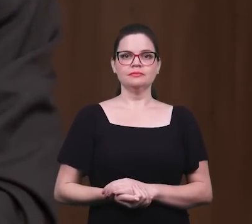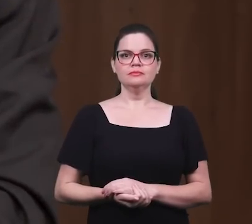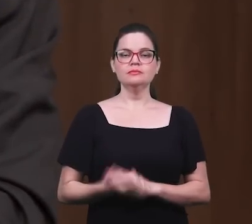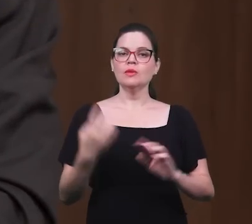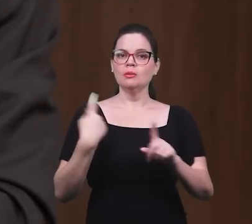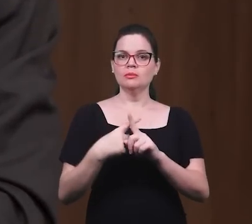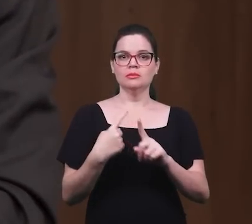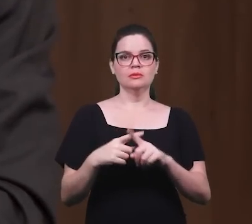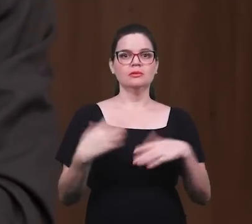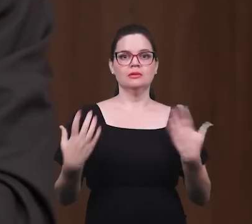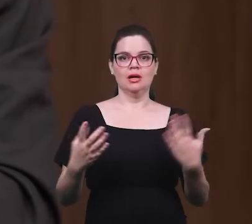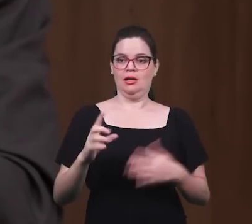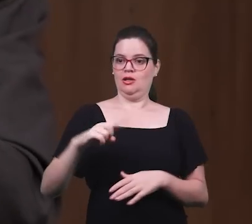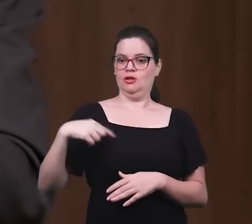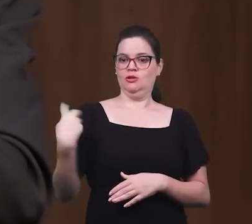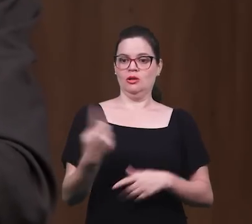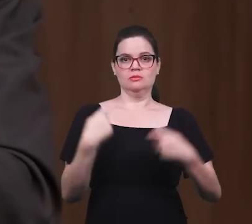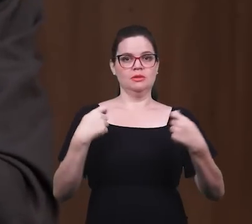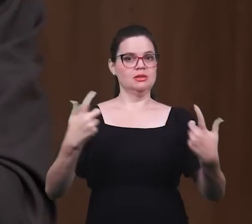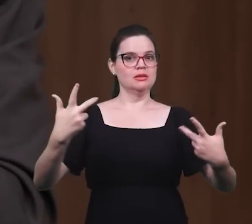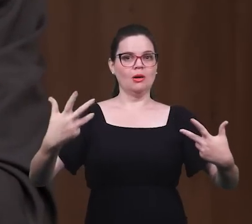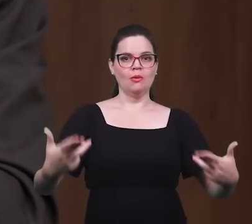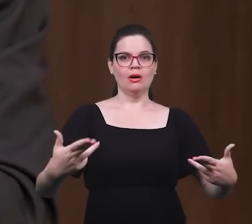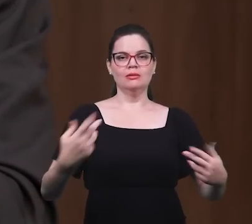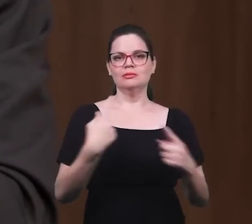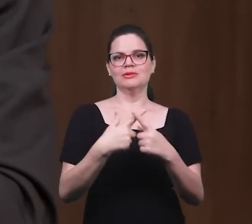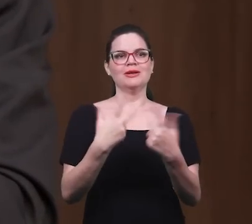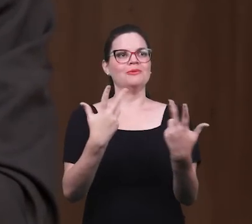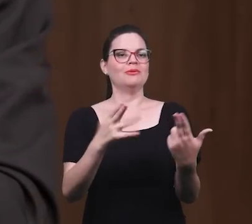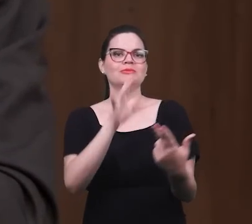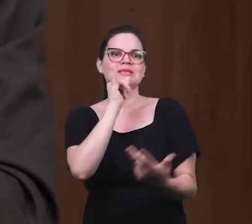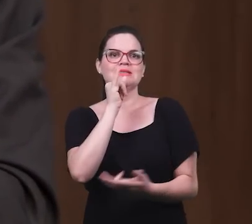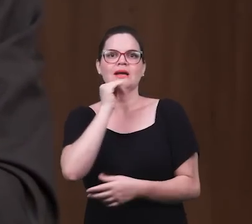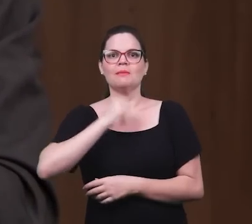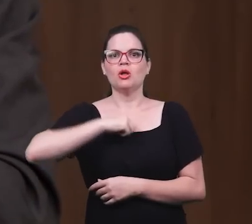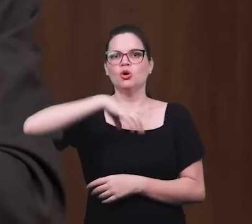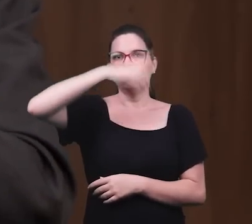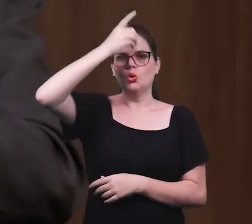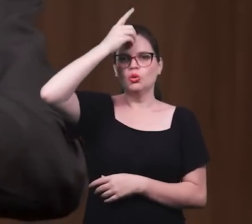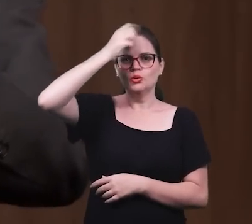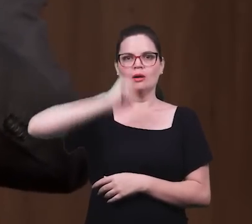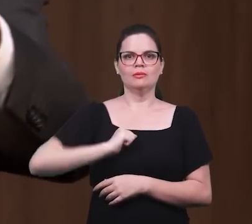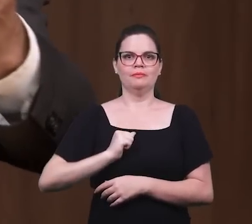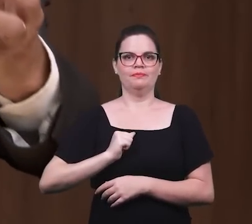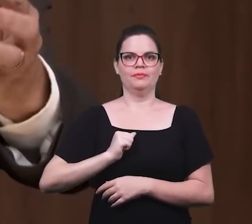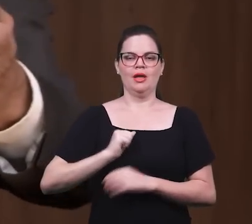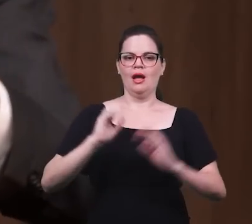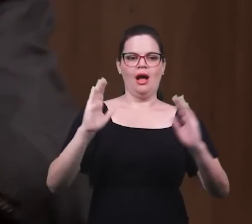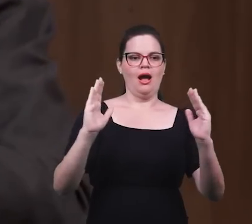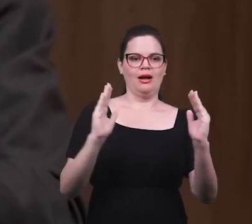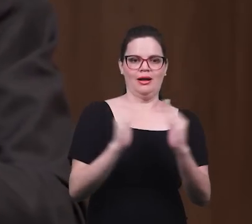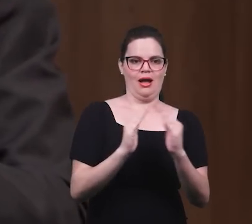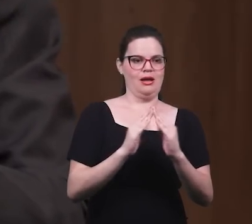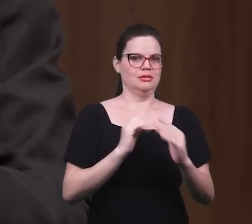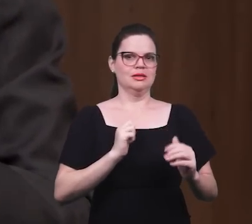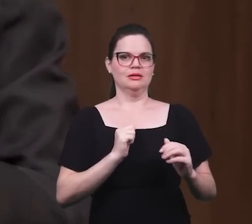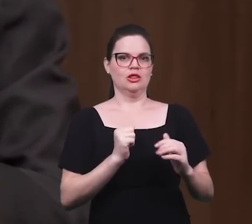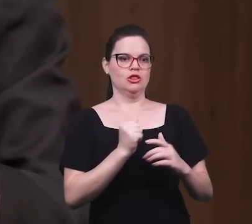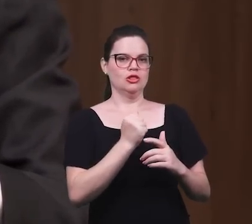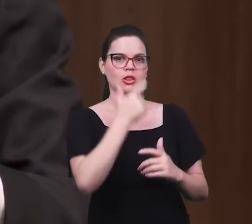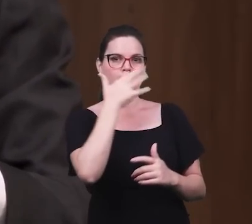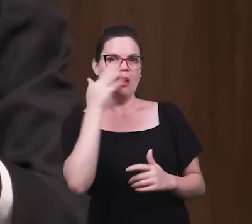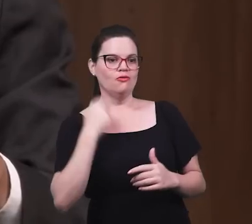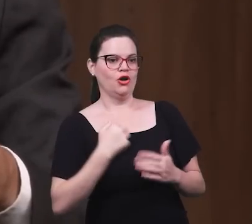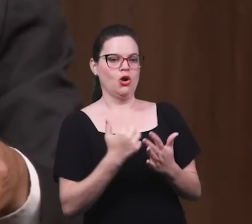através de um dom espiritual, amanhã se cumpre, né, uma casa nova que compra, uma promoção, um trabalho. Meu filho, isso